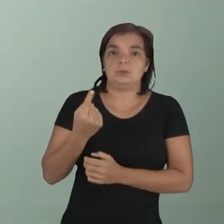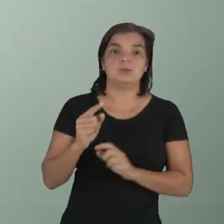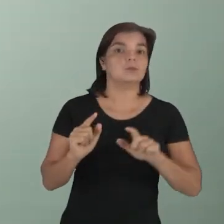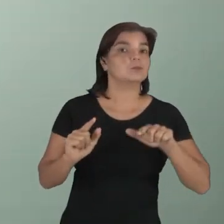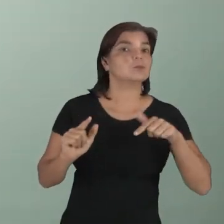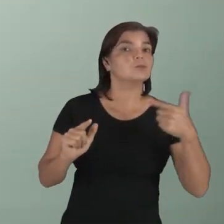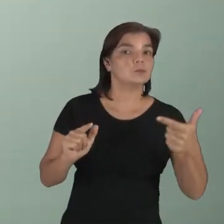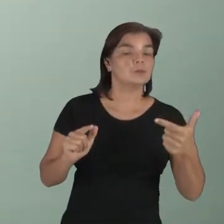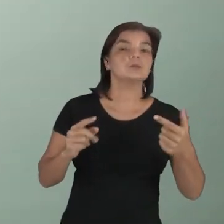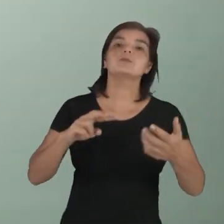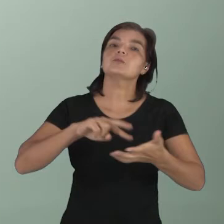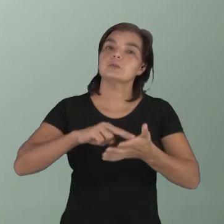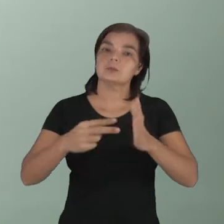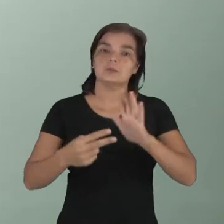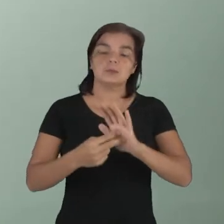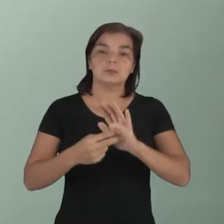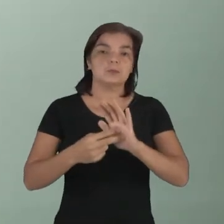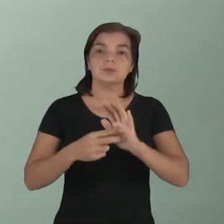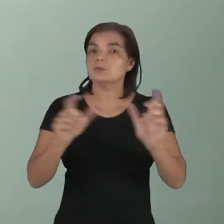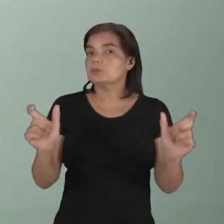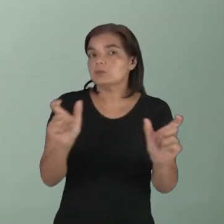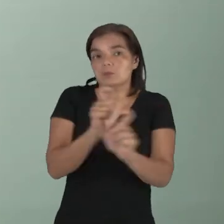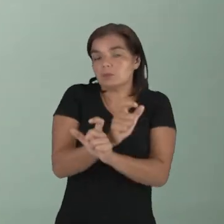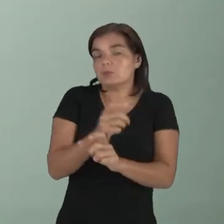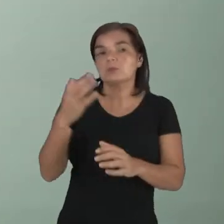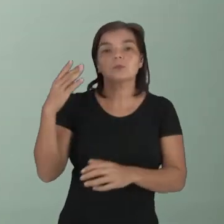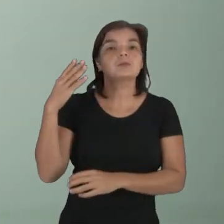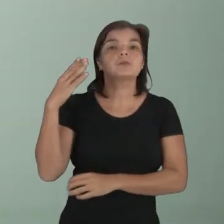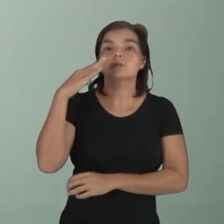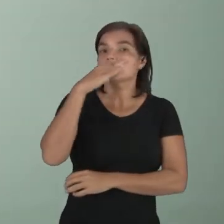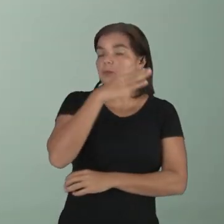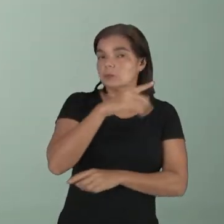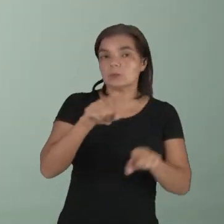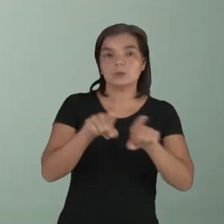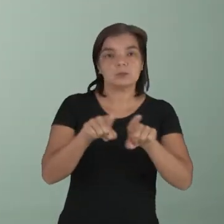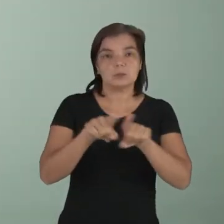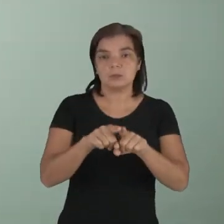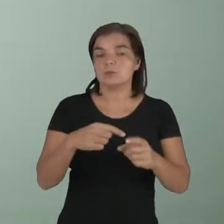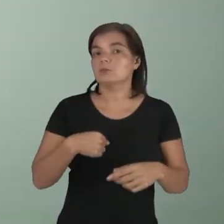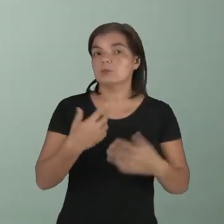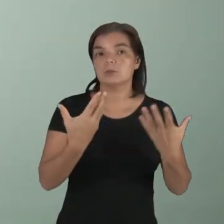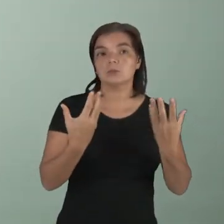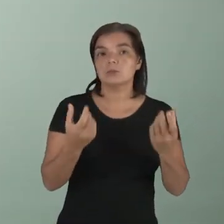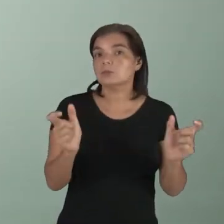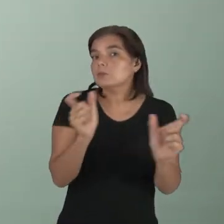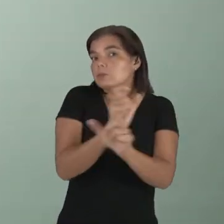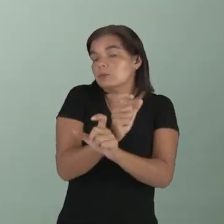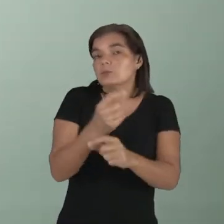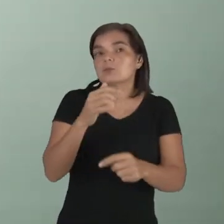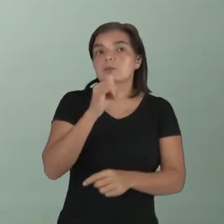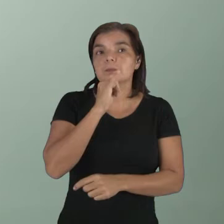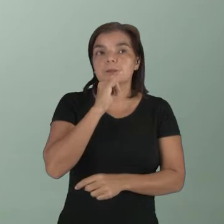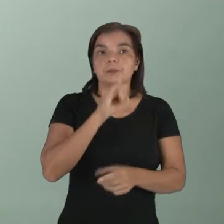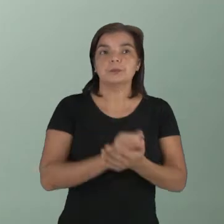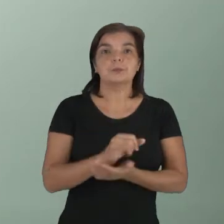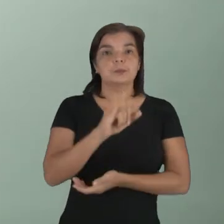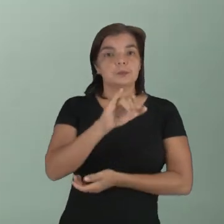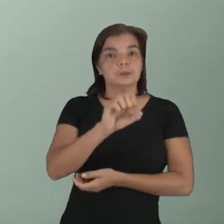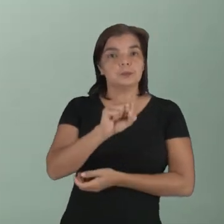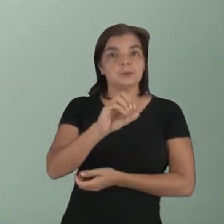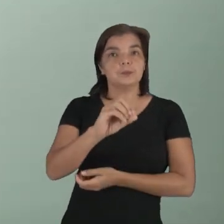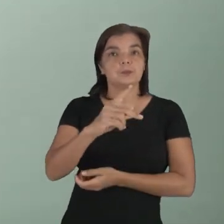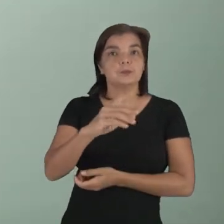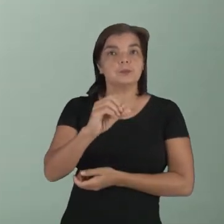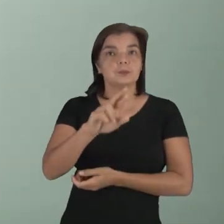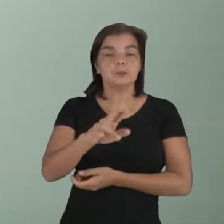de um outro. E aí, nesse caso, eles não têm como trocar calor entre si porque eles vão estar isolados, então não permite a troca. Por exemplo, um isopor. Então, o que